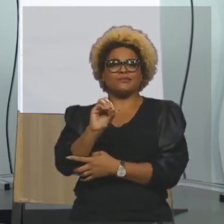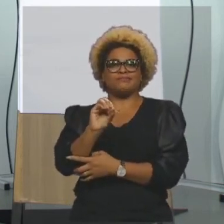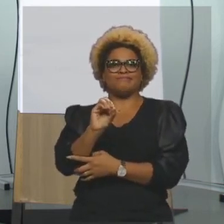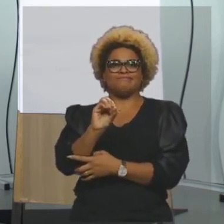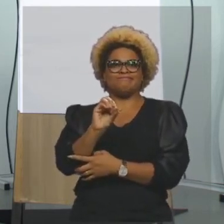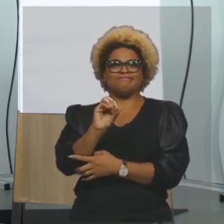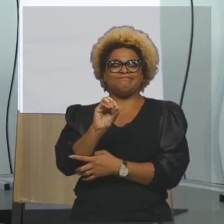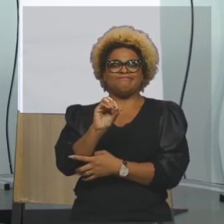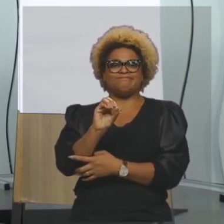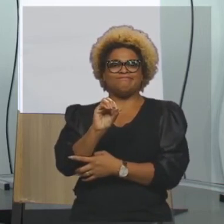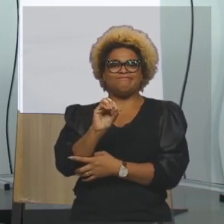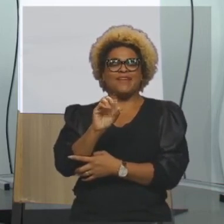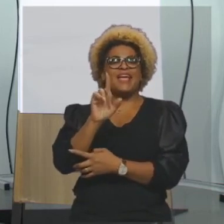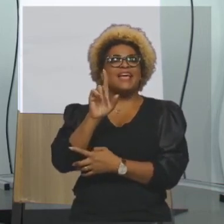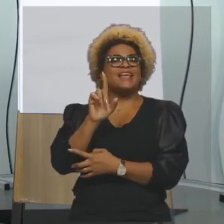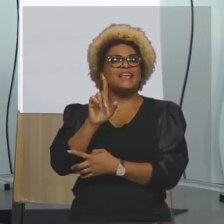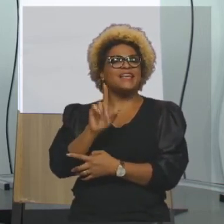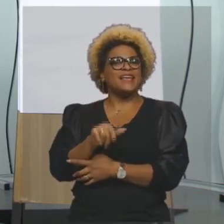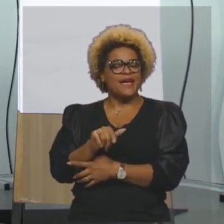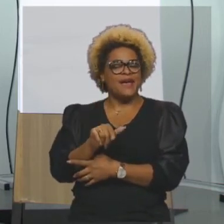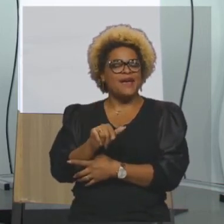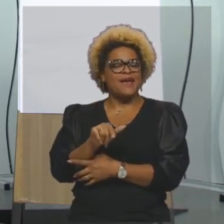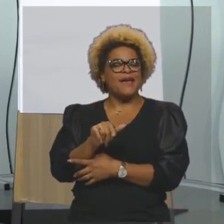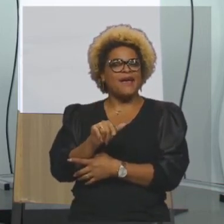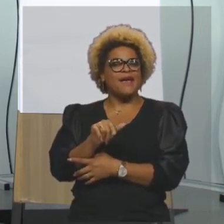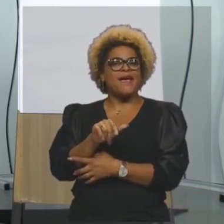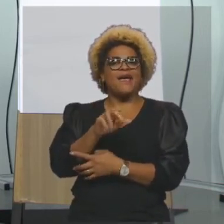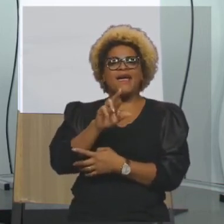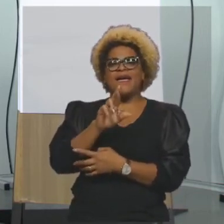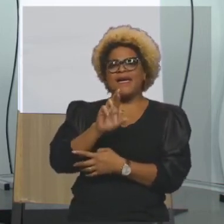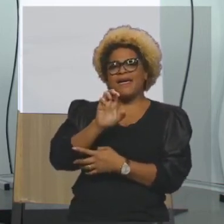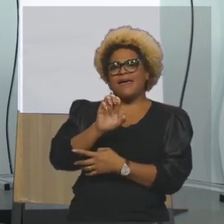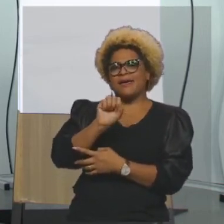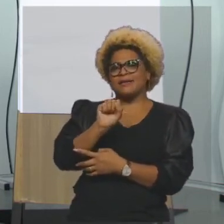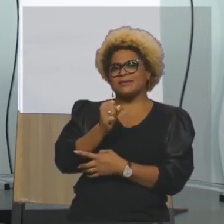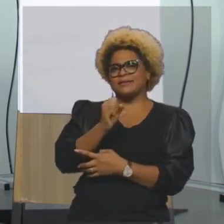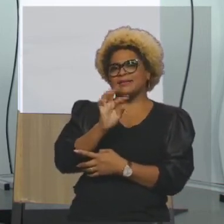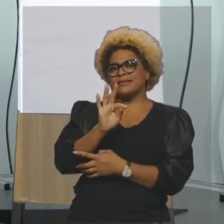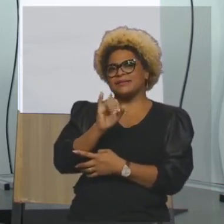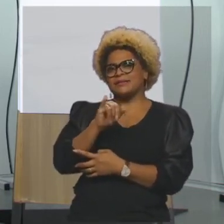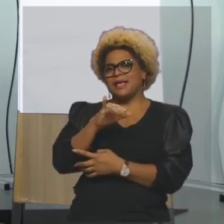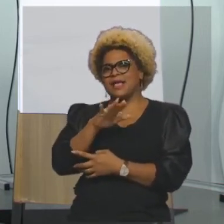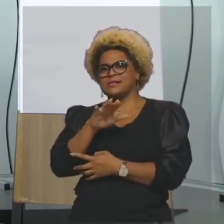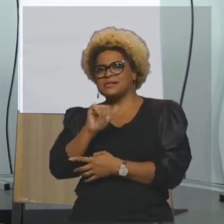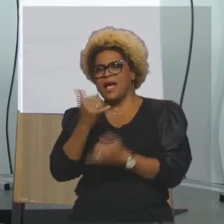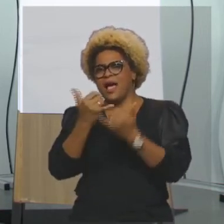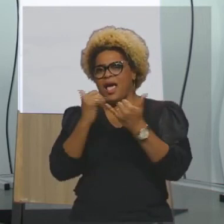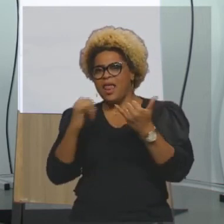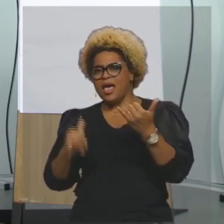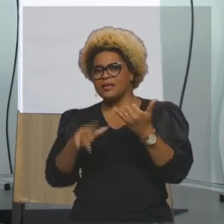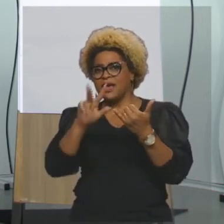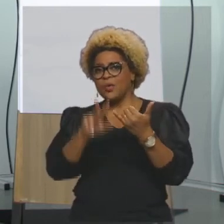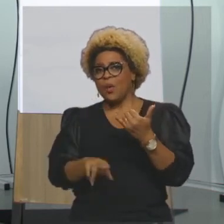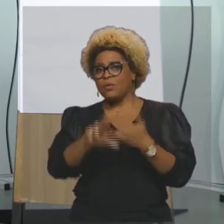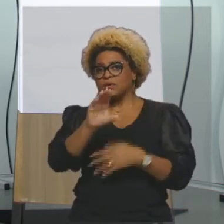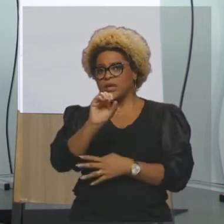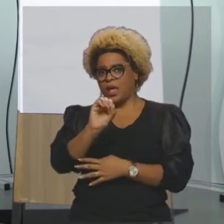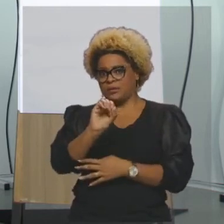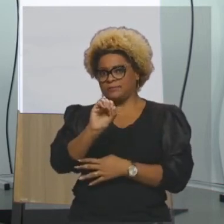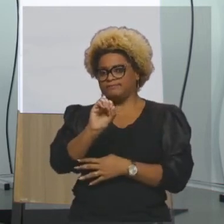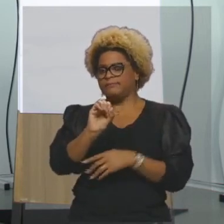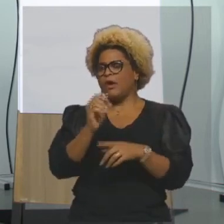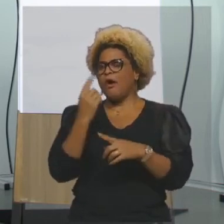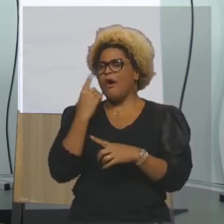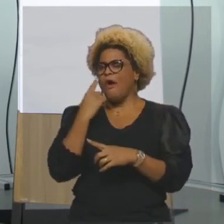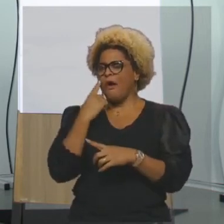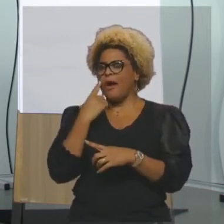elétrica igual a zero. Na prática, a gente pode pensar na seguinte situação. Quando você está viajando por uma